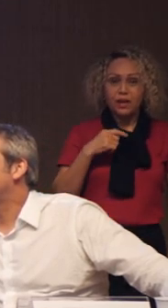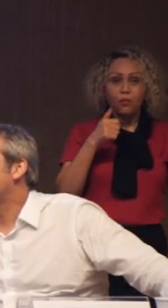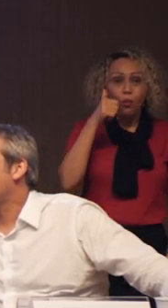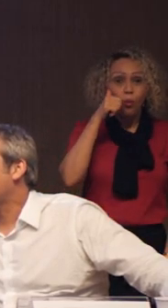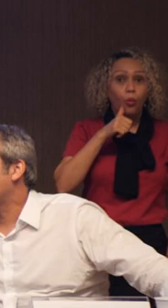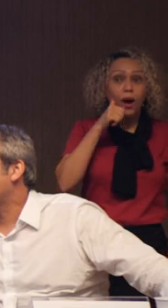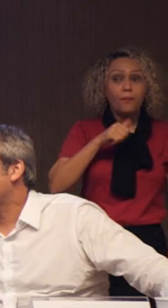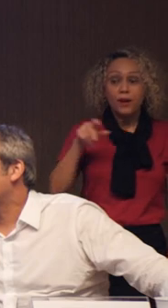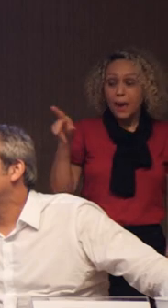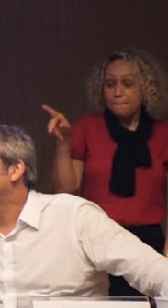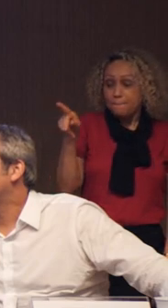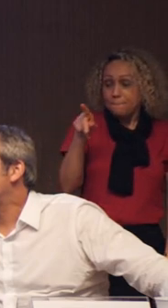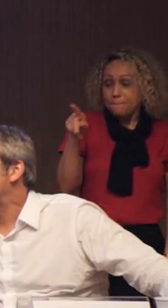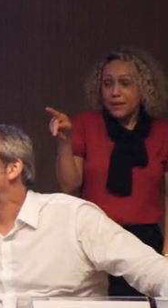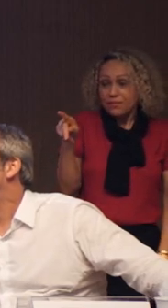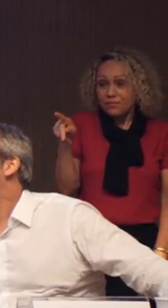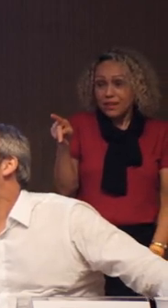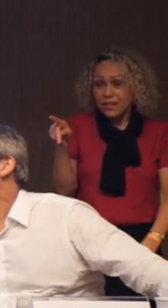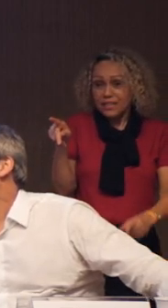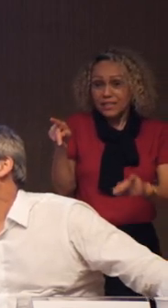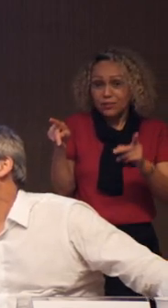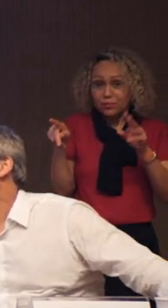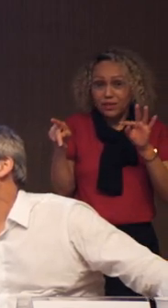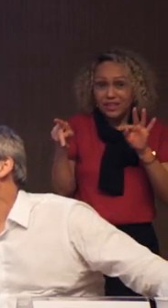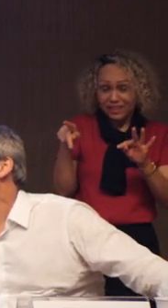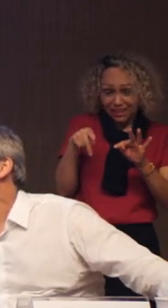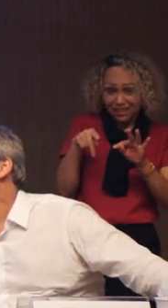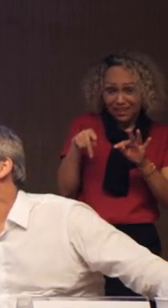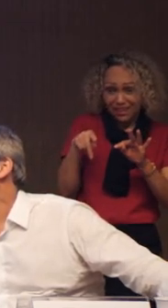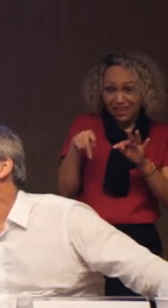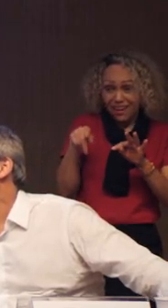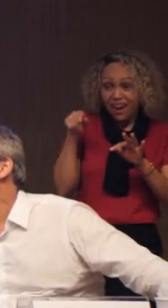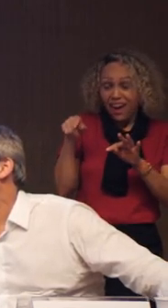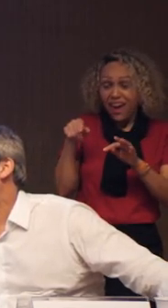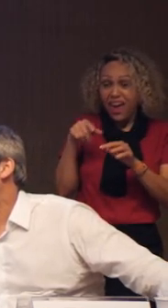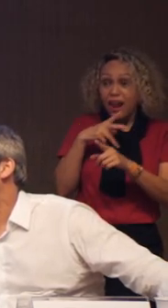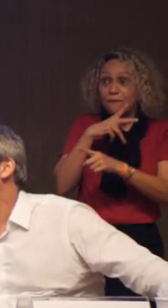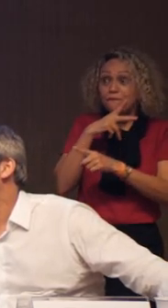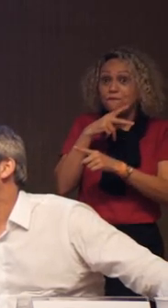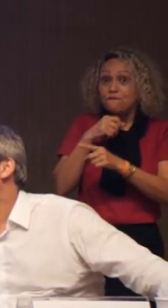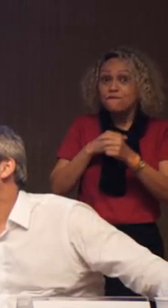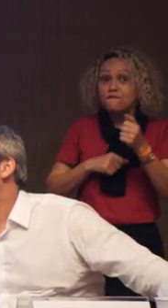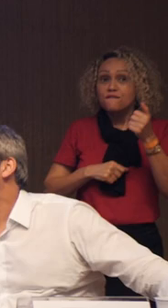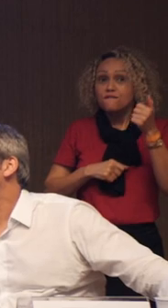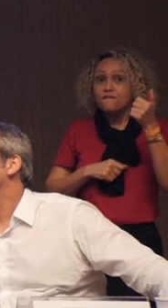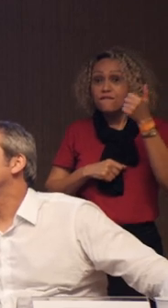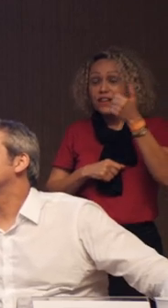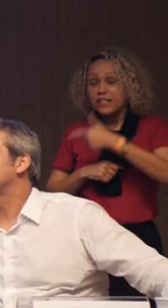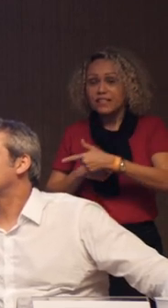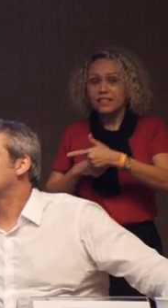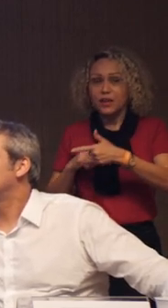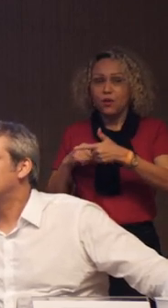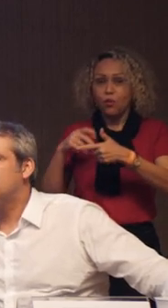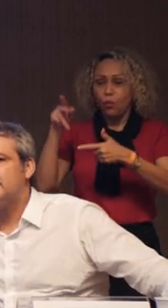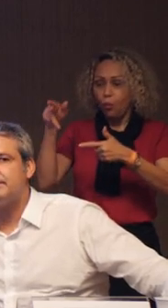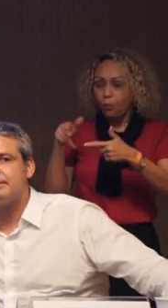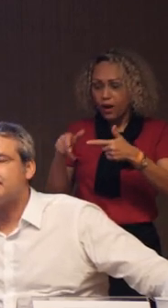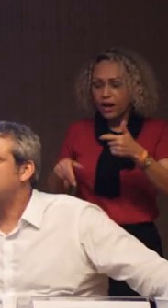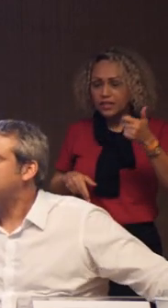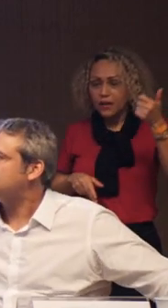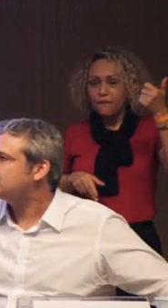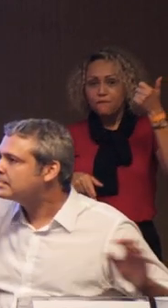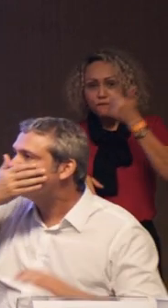coronel e um padre da cidade, que comandava a cidade há 16 anos. Ganhamos a eleição com 196 votos de frente.